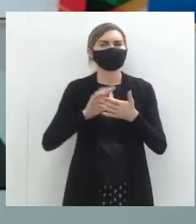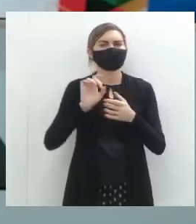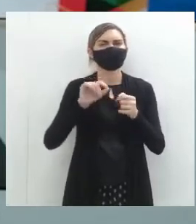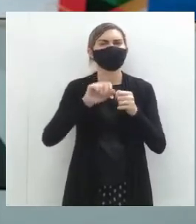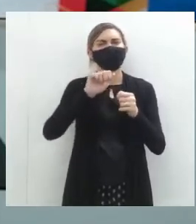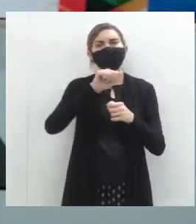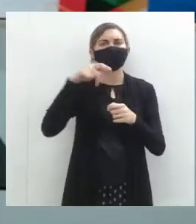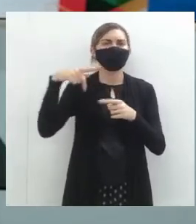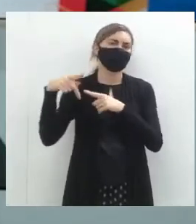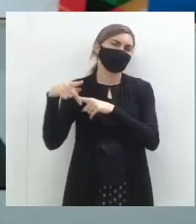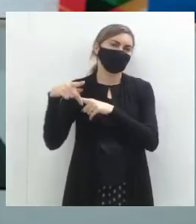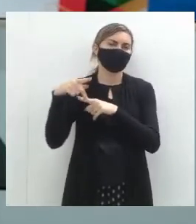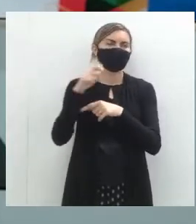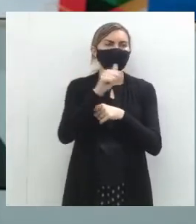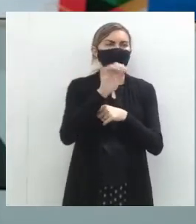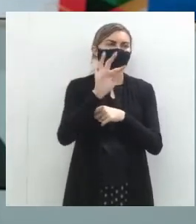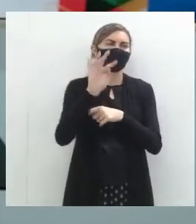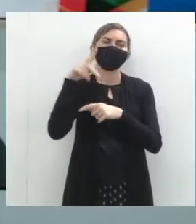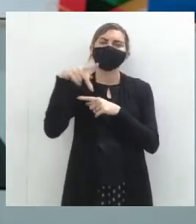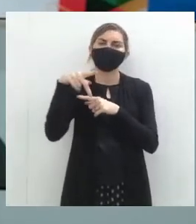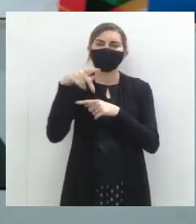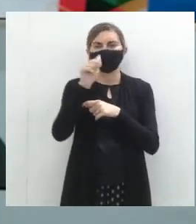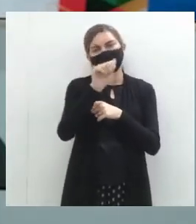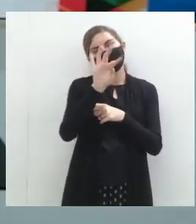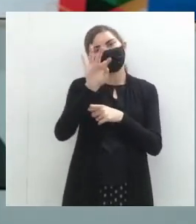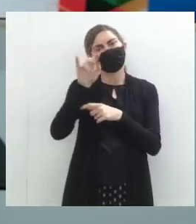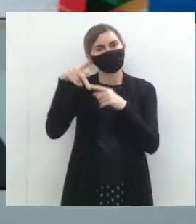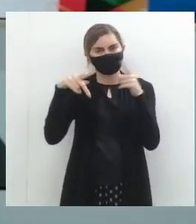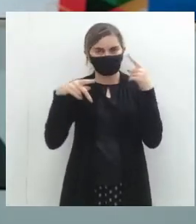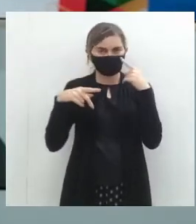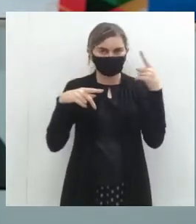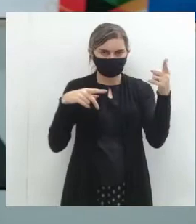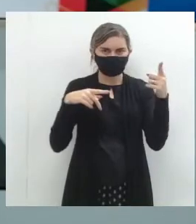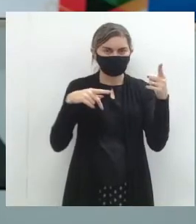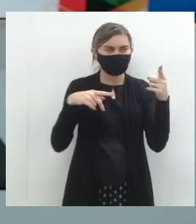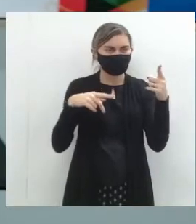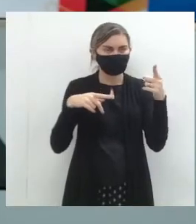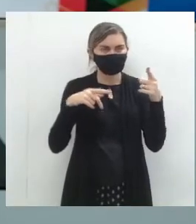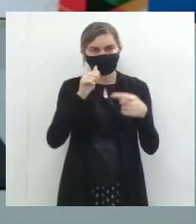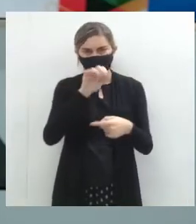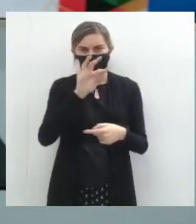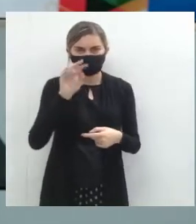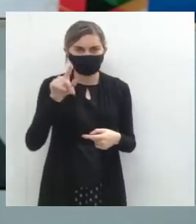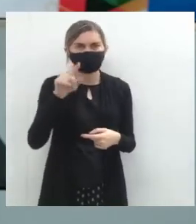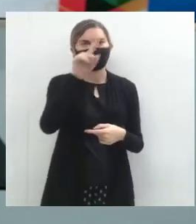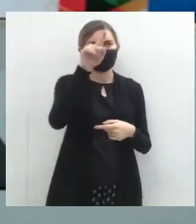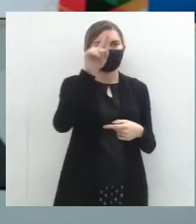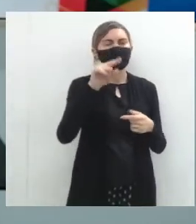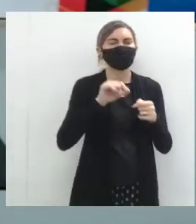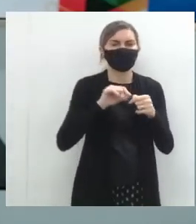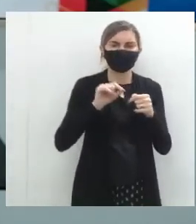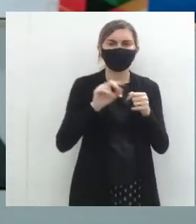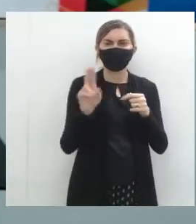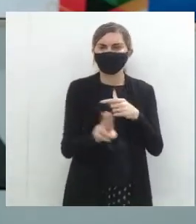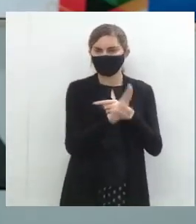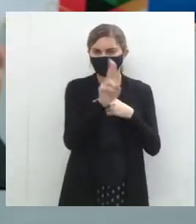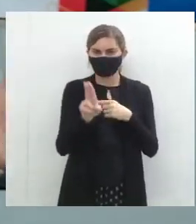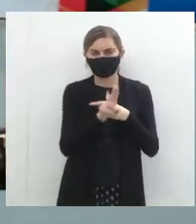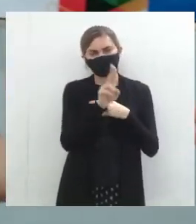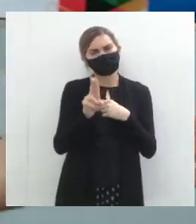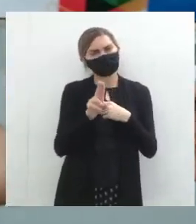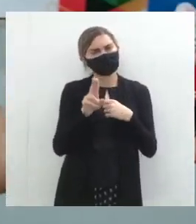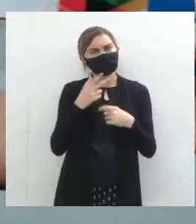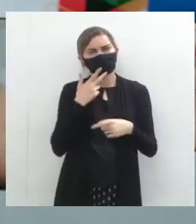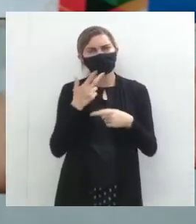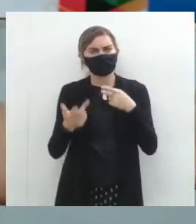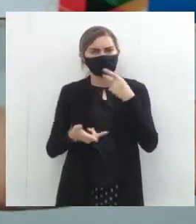o ATP. Ei, tá ligado esse ATP aqui do fósforo? Tá ligado esse ATP aqui? Esse ATP que a gente usa, ei, eu acabei de